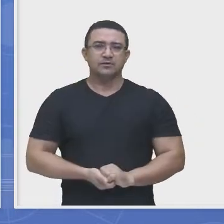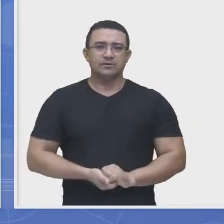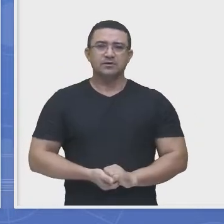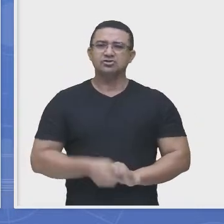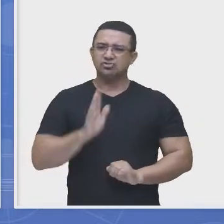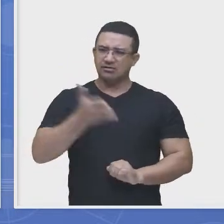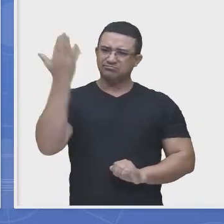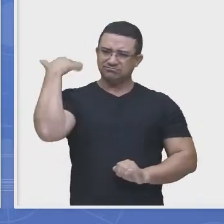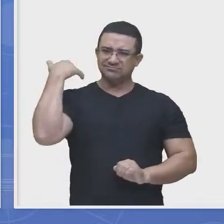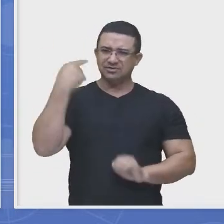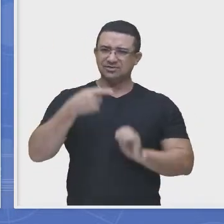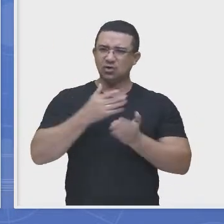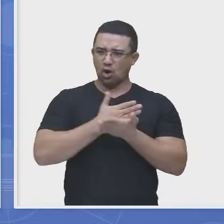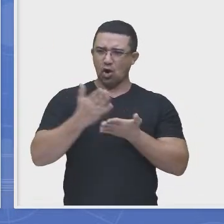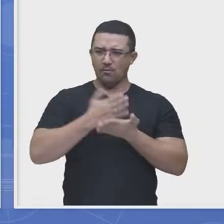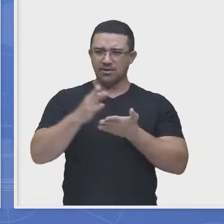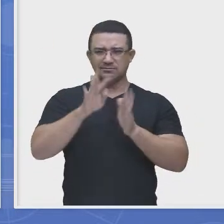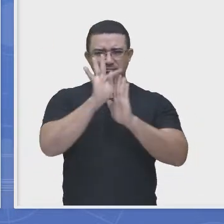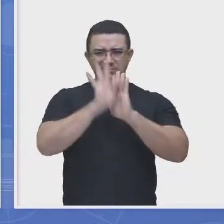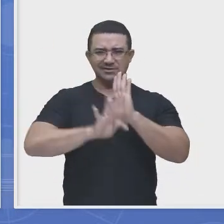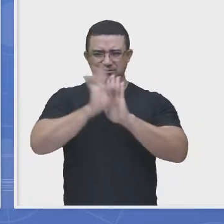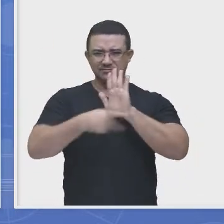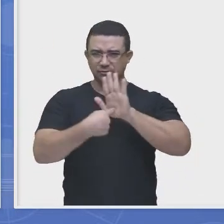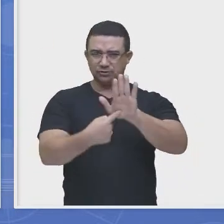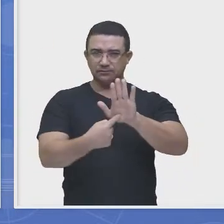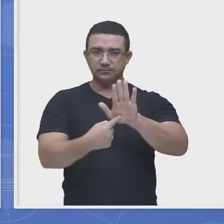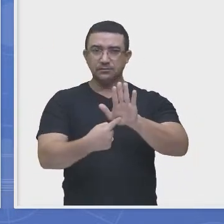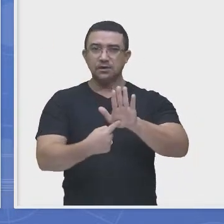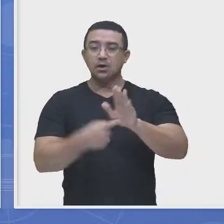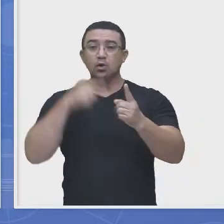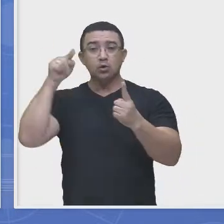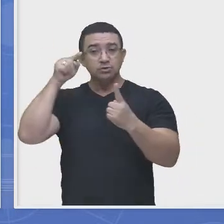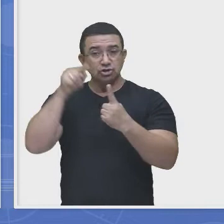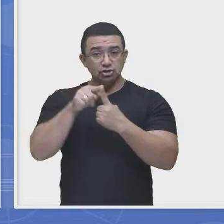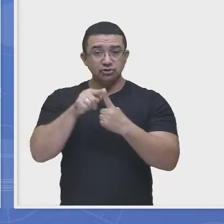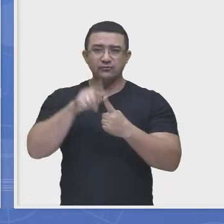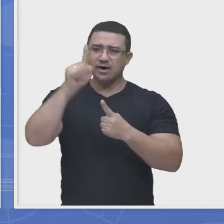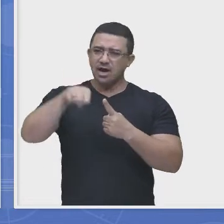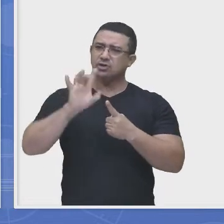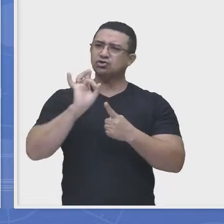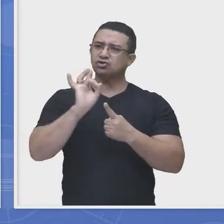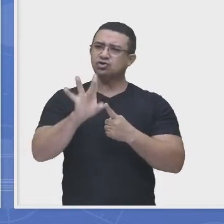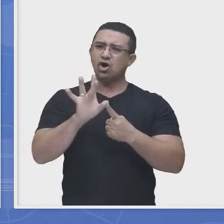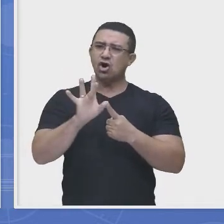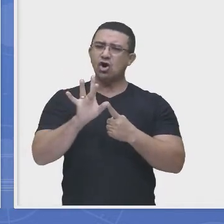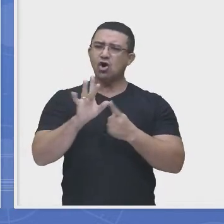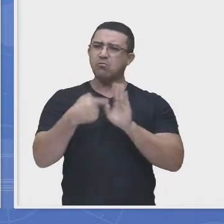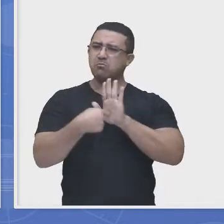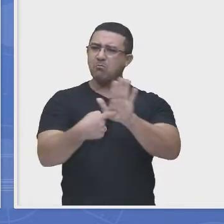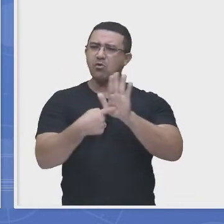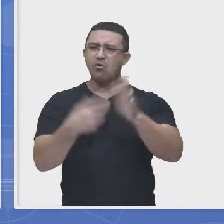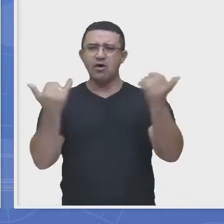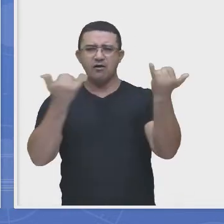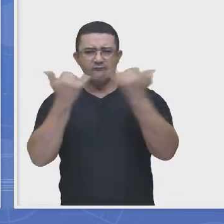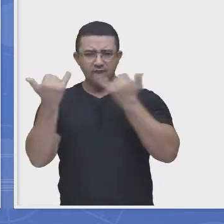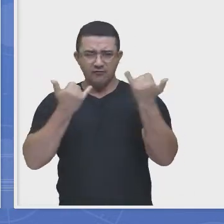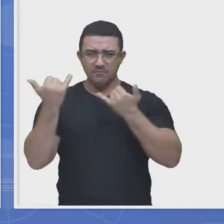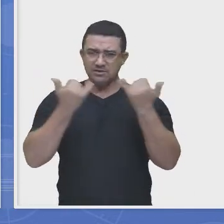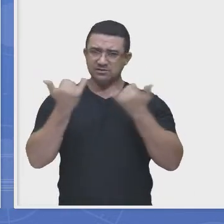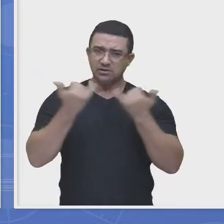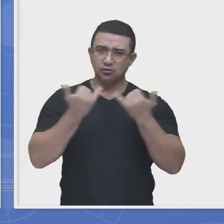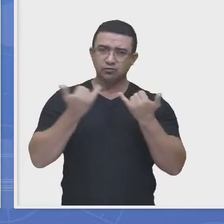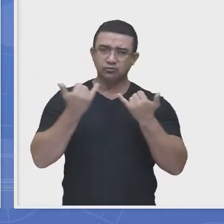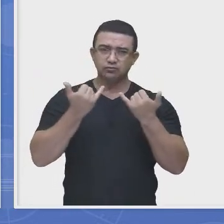na apresentação logo desse texto. E observem que objetiva-se apenas em apresentar